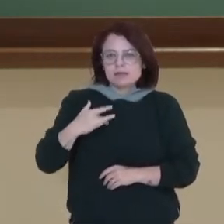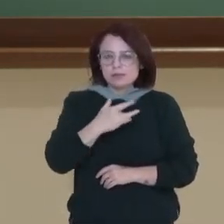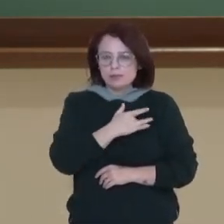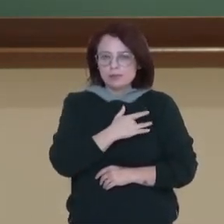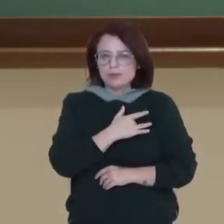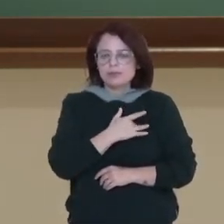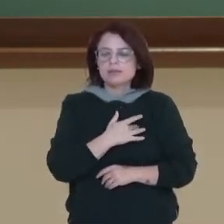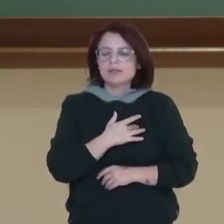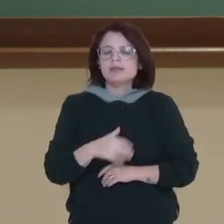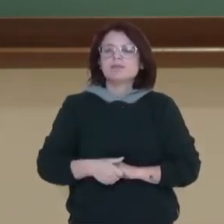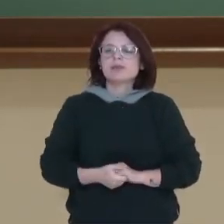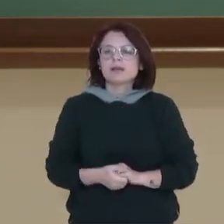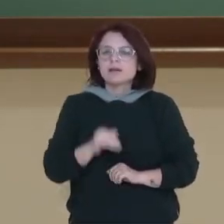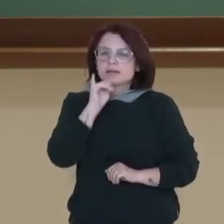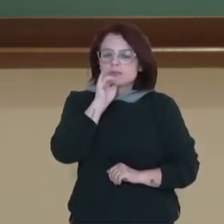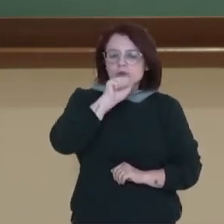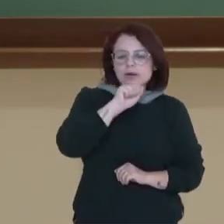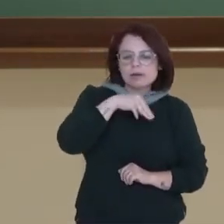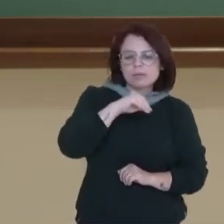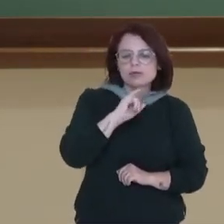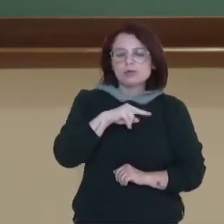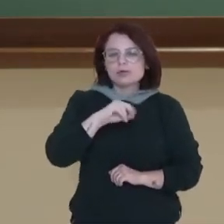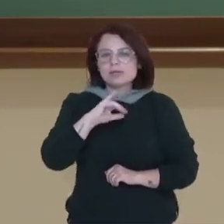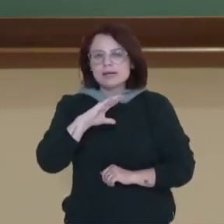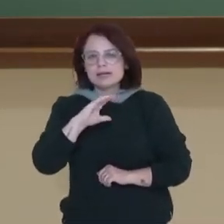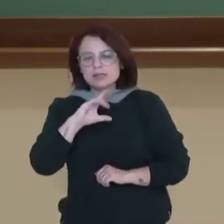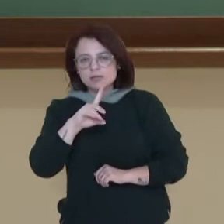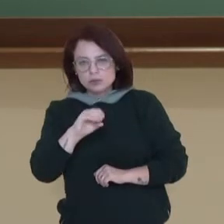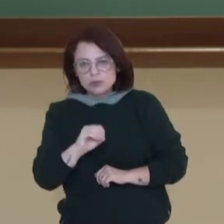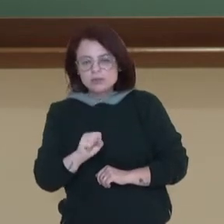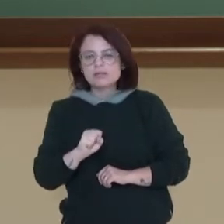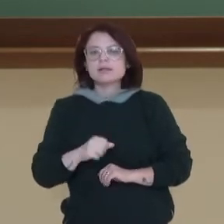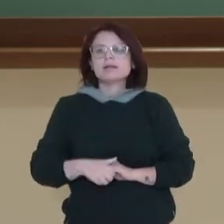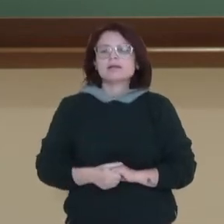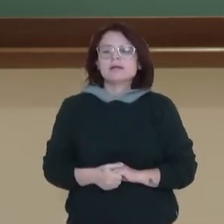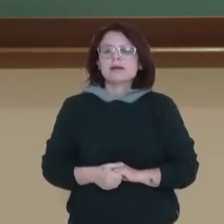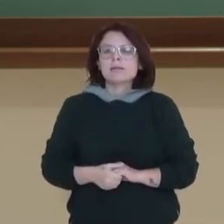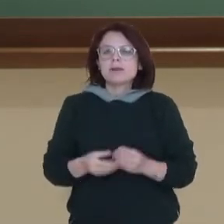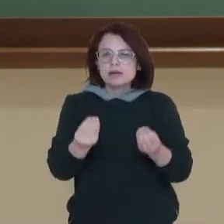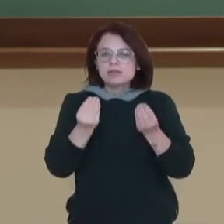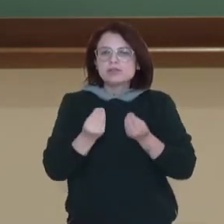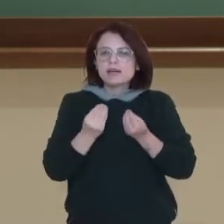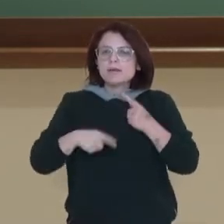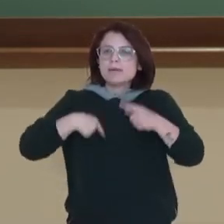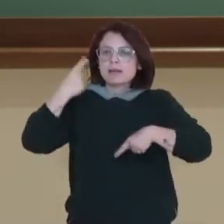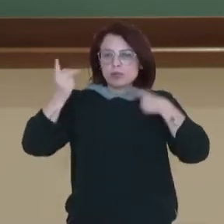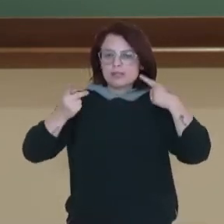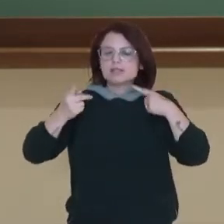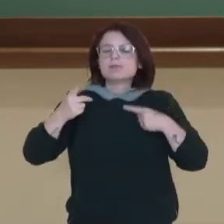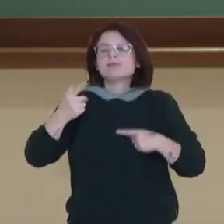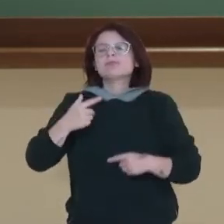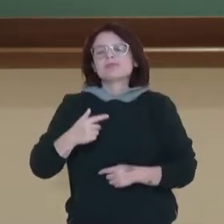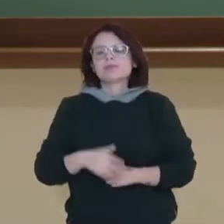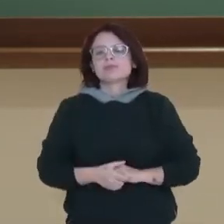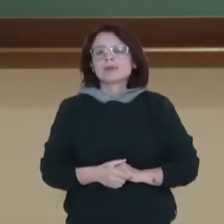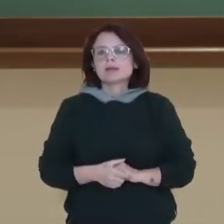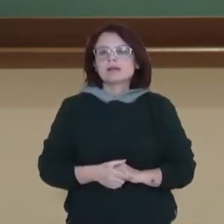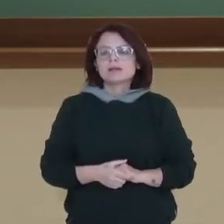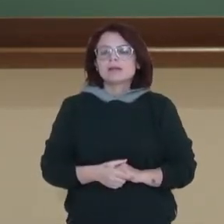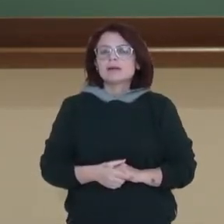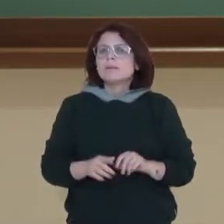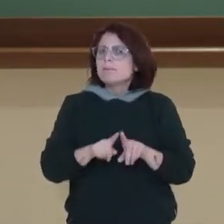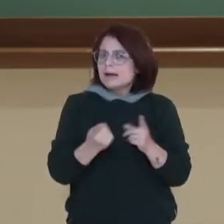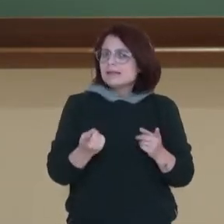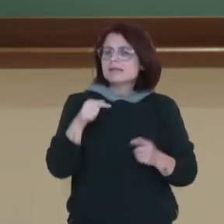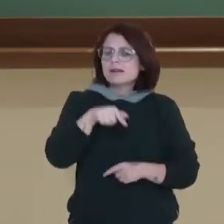aminoácidos necessários, né, para todas as questões do metabolismo e tudo mais, né, além de outros nutrientes que nós necessitamos. As